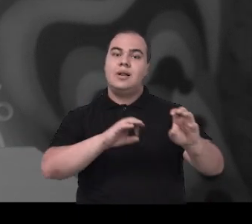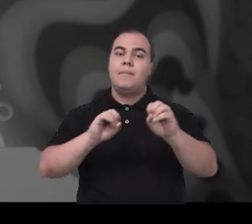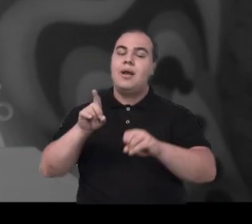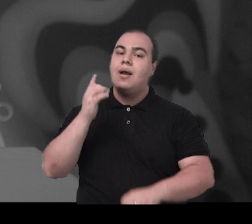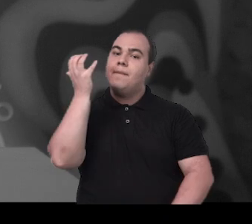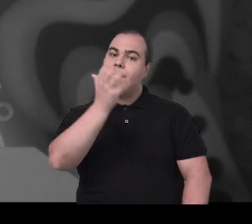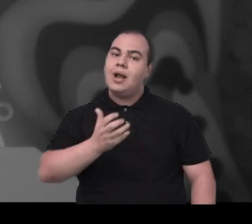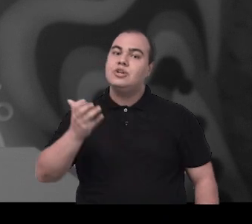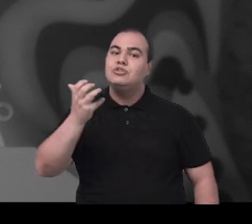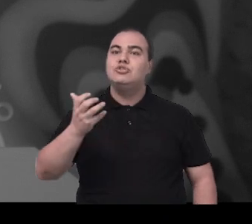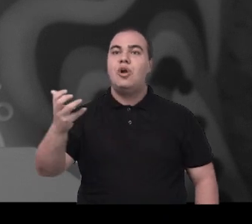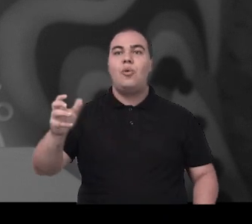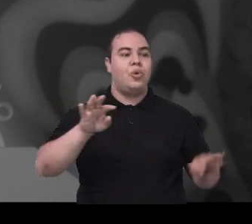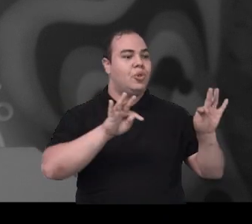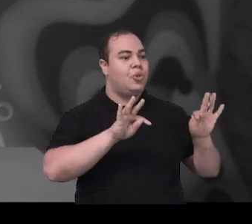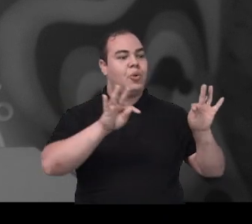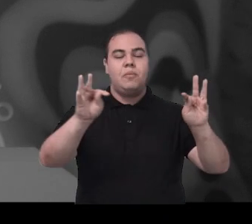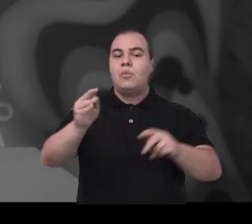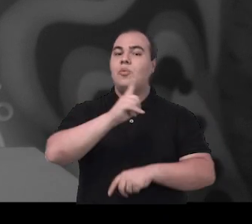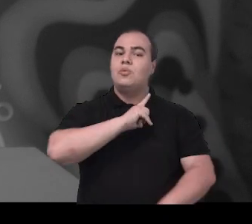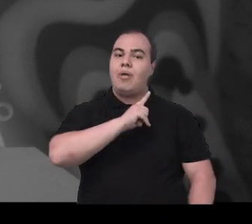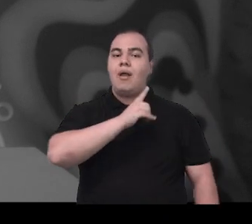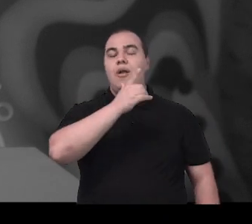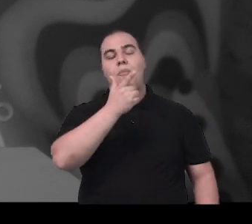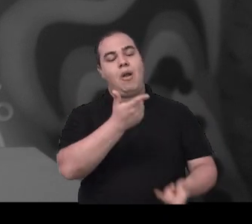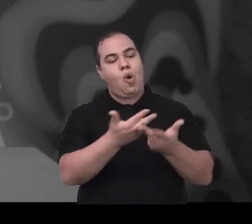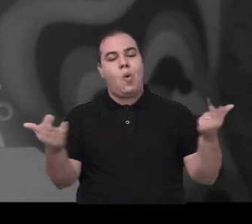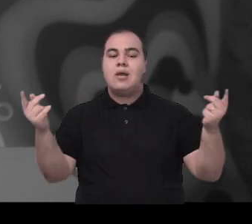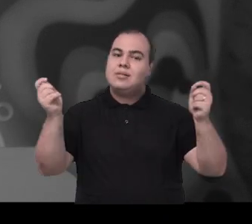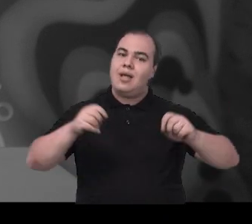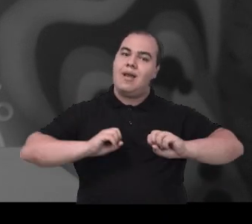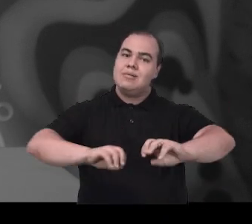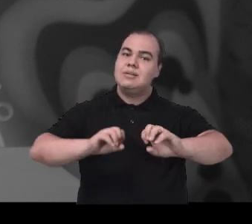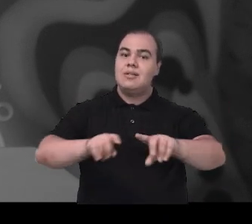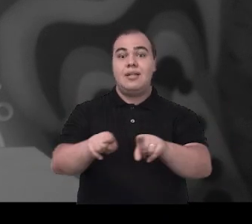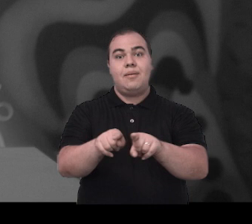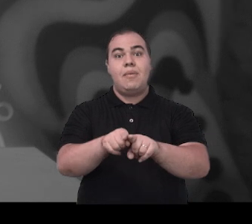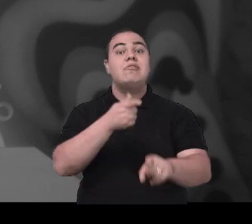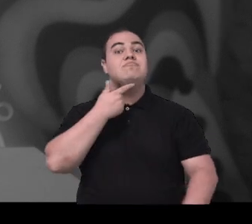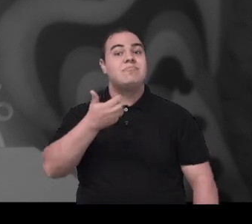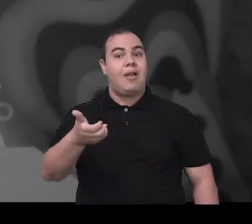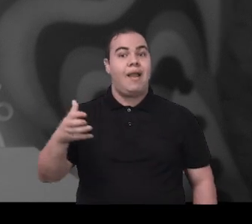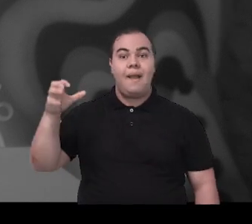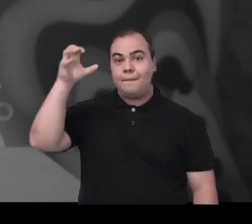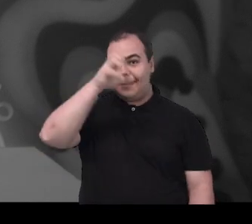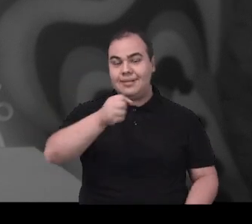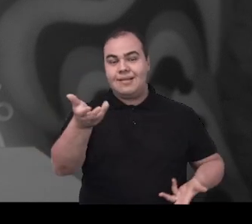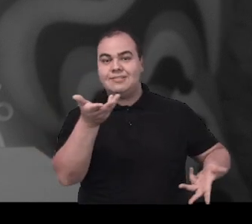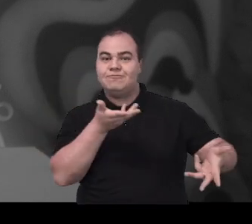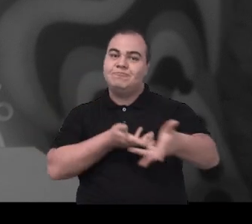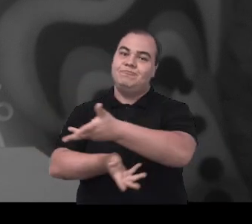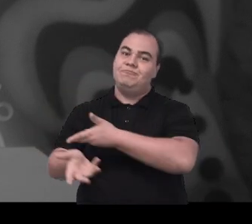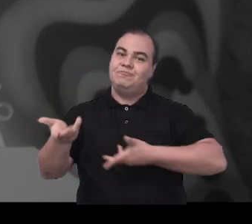dessa paixão de que todo mundo tem algo que pode ser ensinado e todo mundo tem algo que queira aprender de outra pessoa, essa